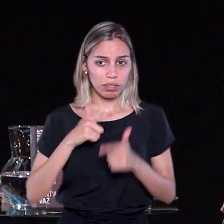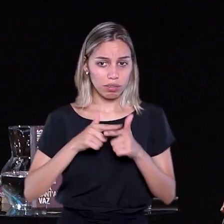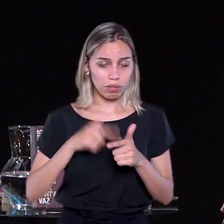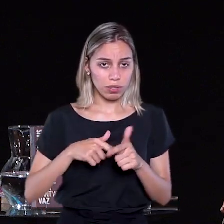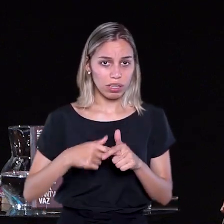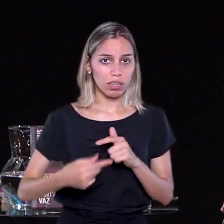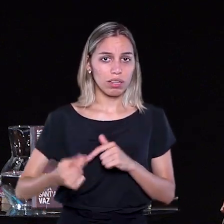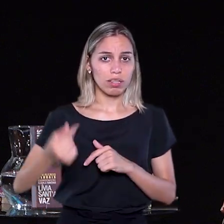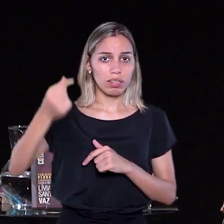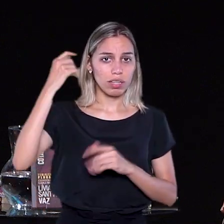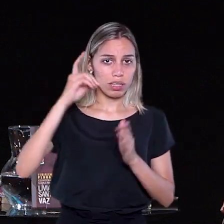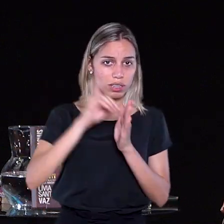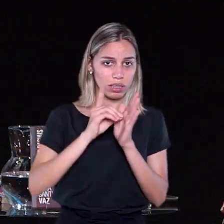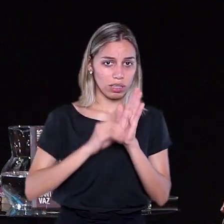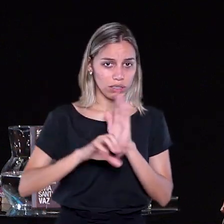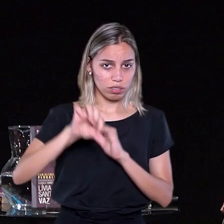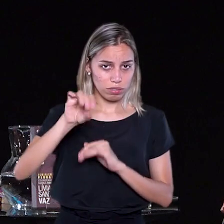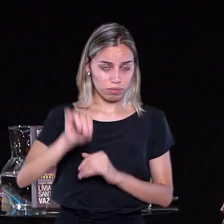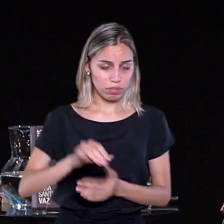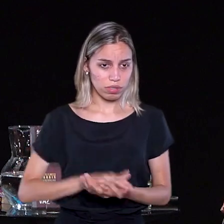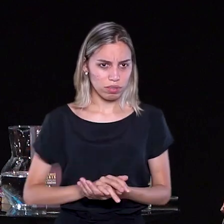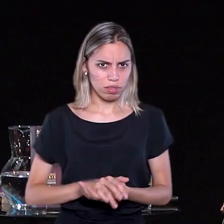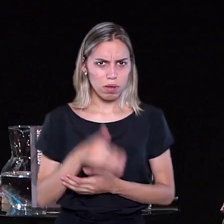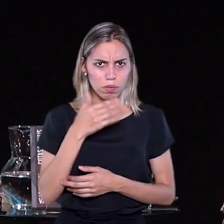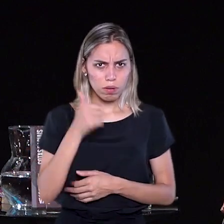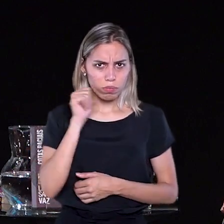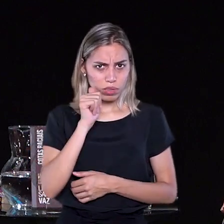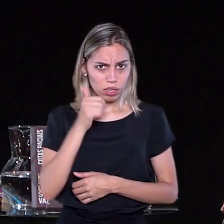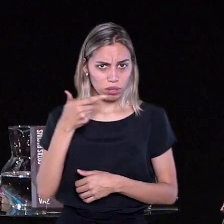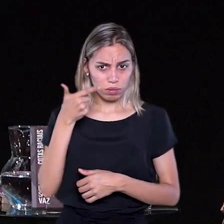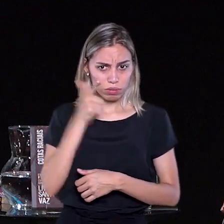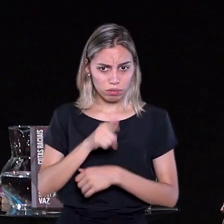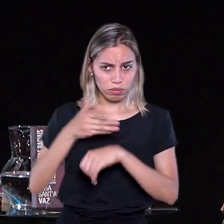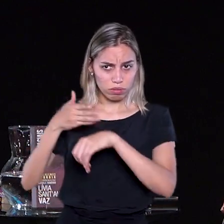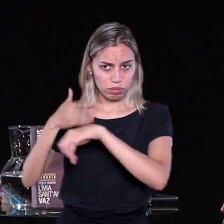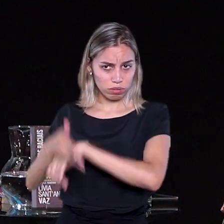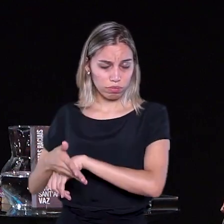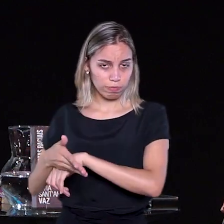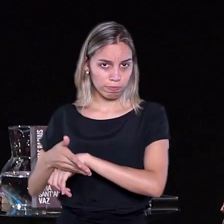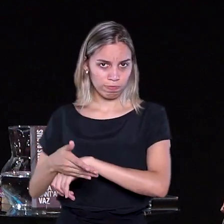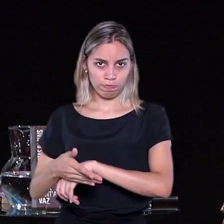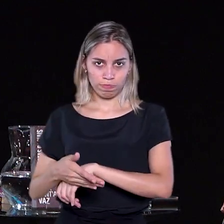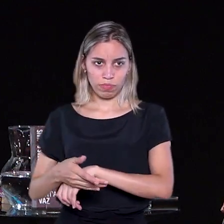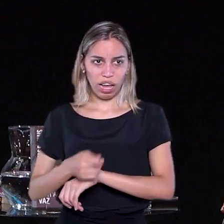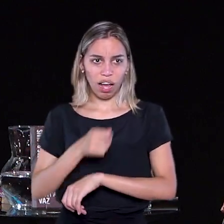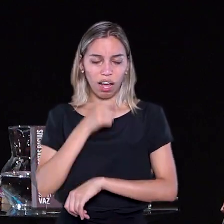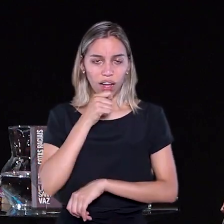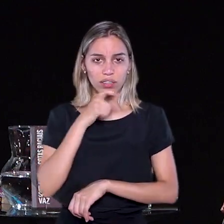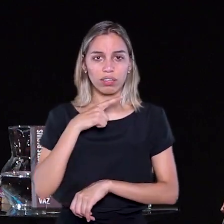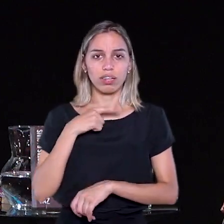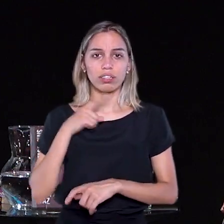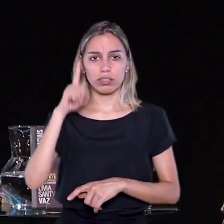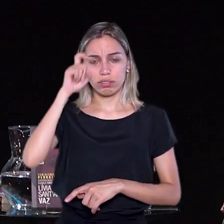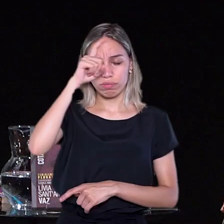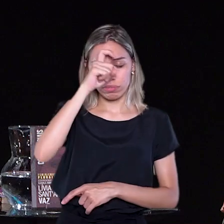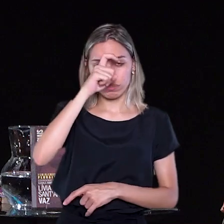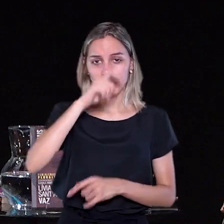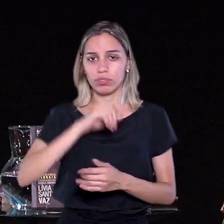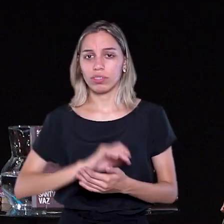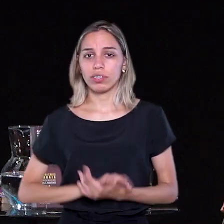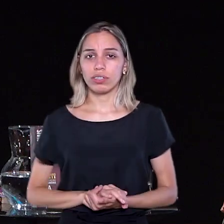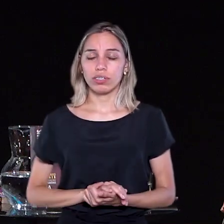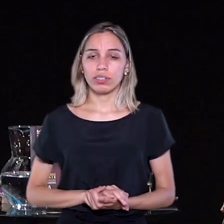Brasil. Quem são as mulheres que conseguem acessar? Ainda que com toda a dificuldade e necessidade de